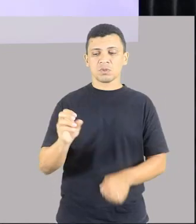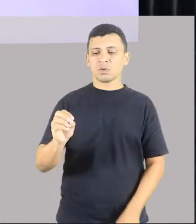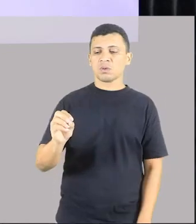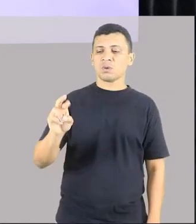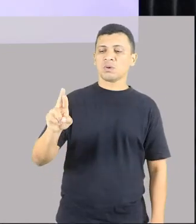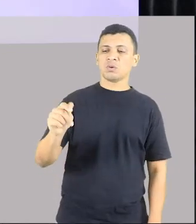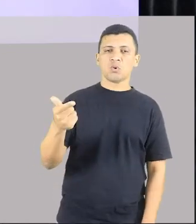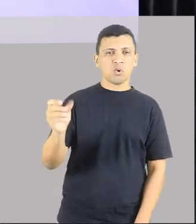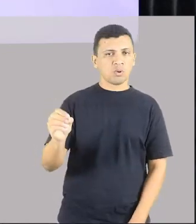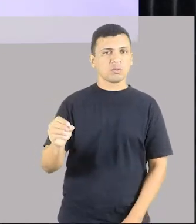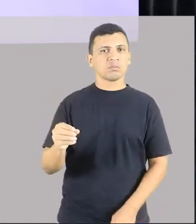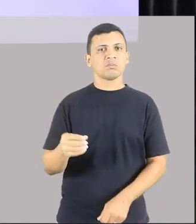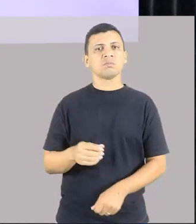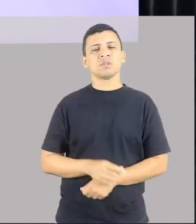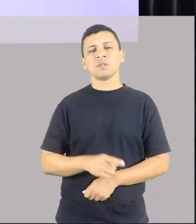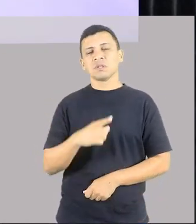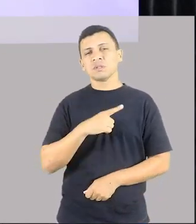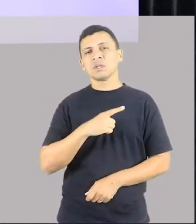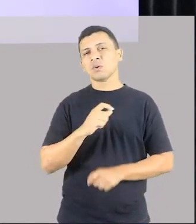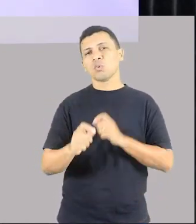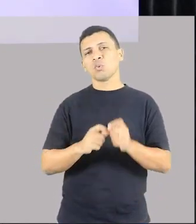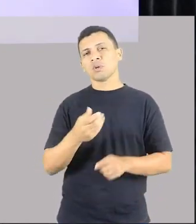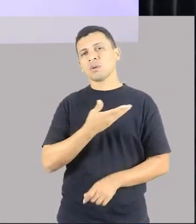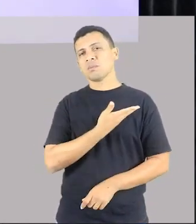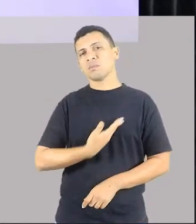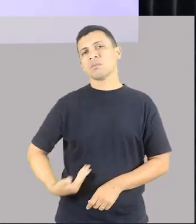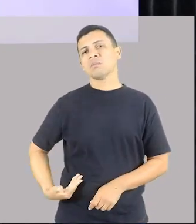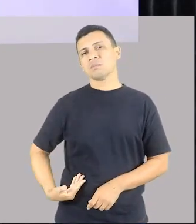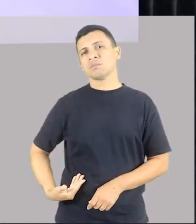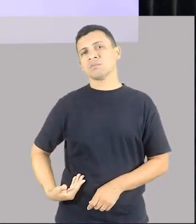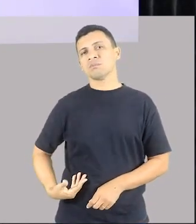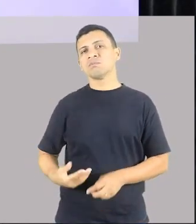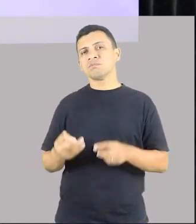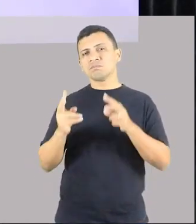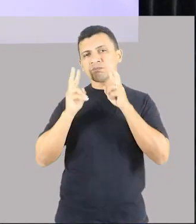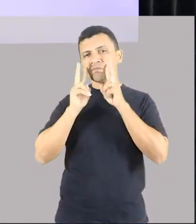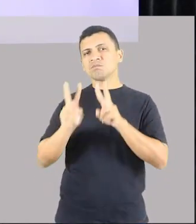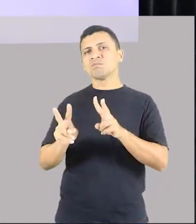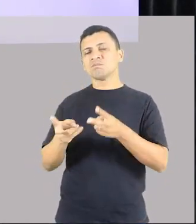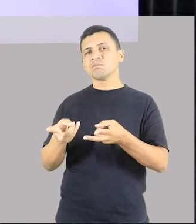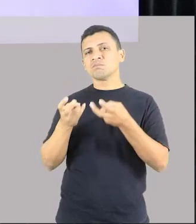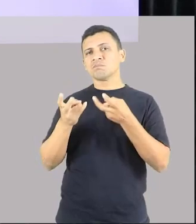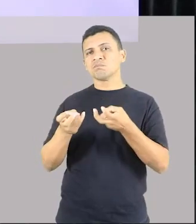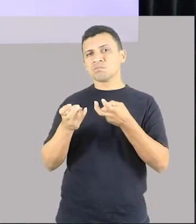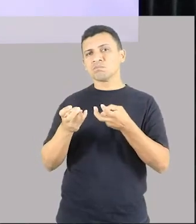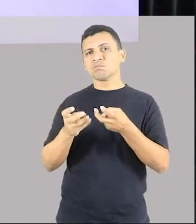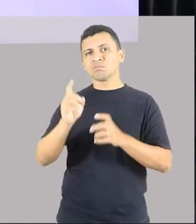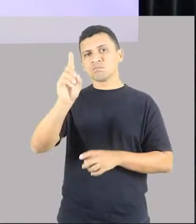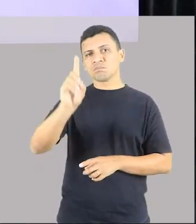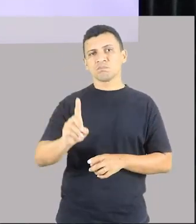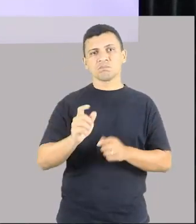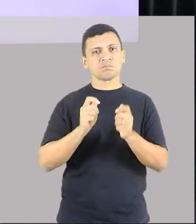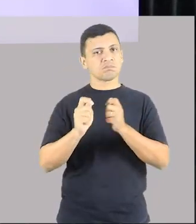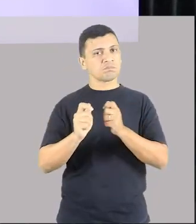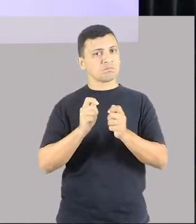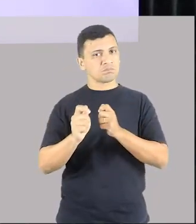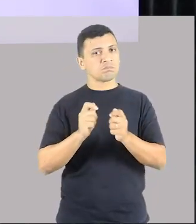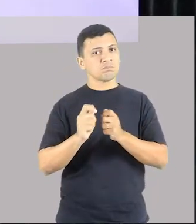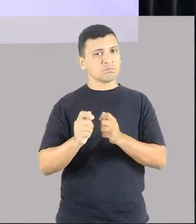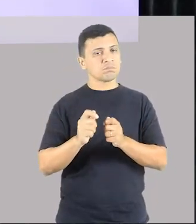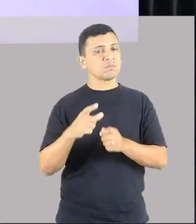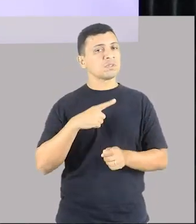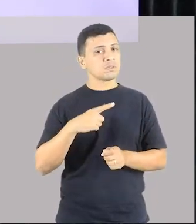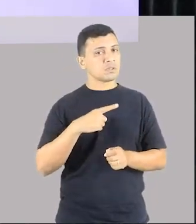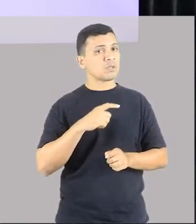as entidades e os agentes públicos, notadamente, estão embaixo do direito administrativo, estão embaixo do